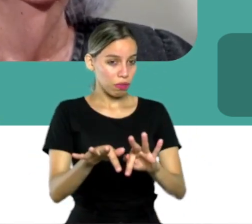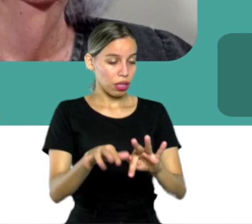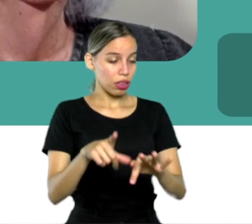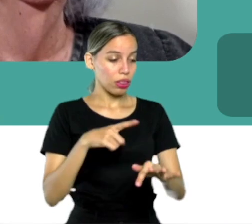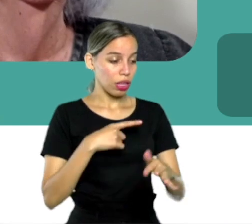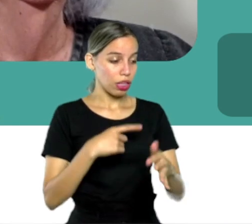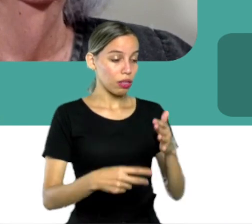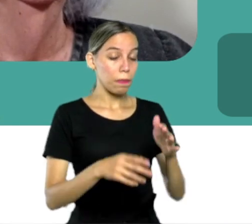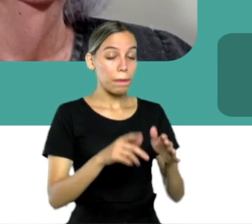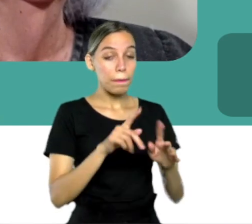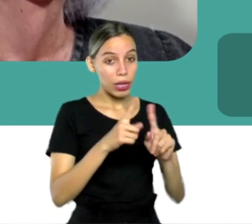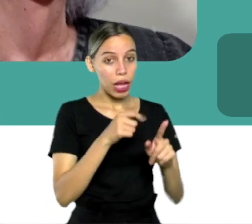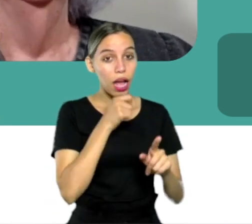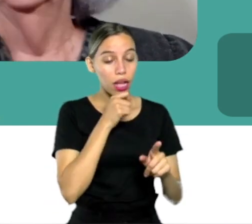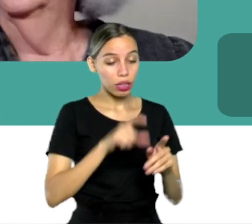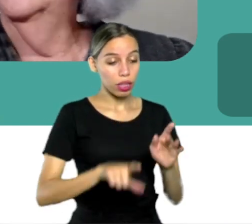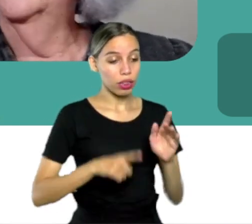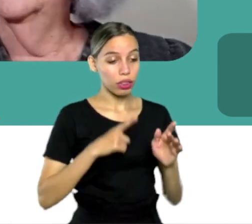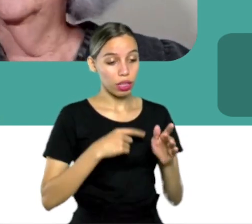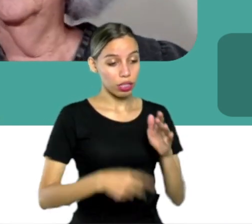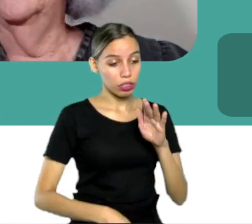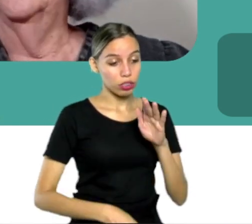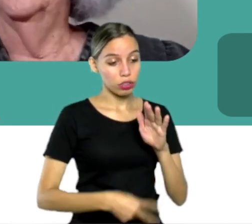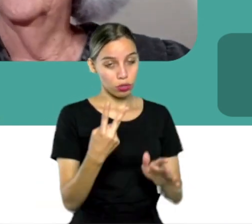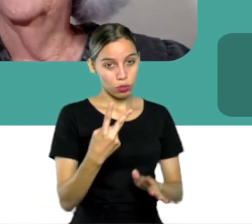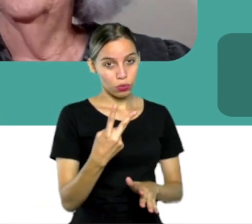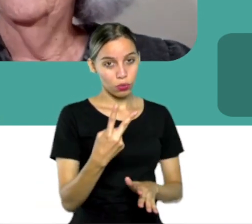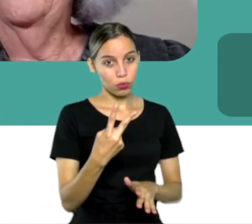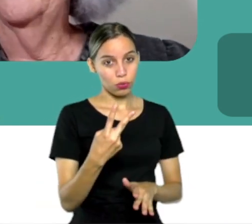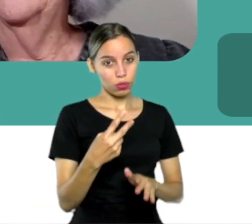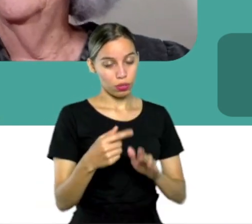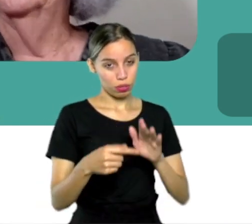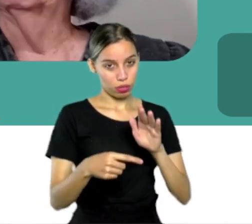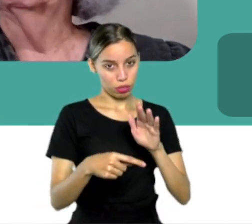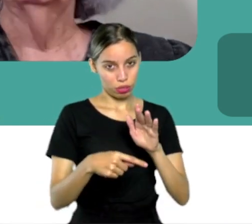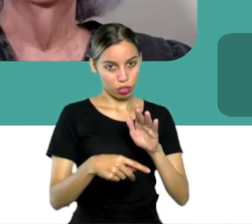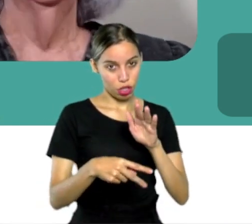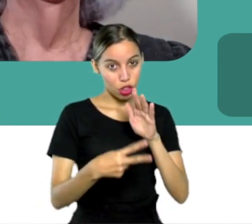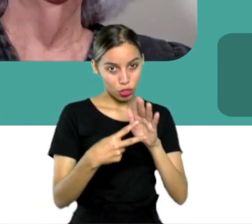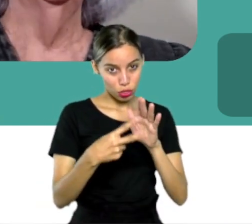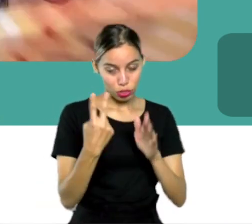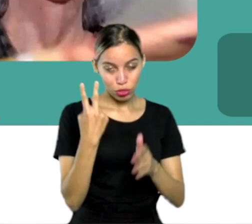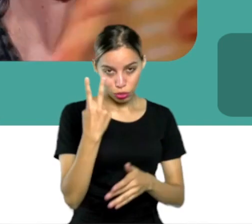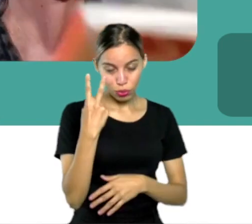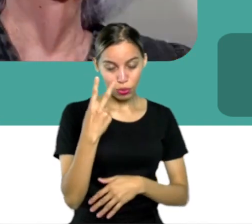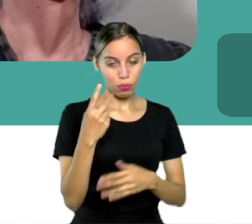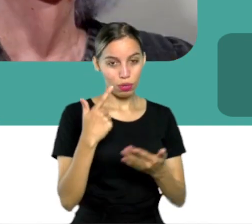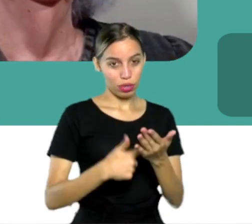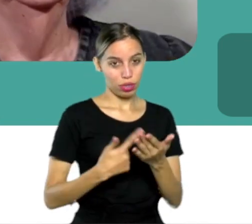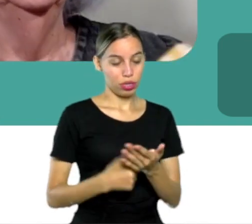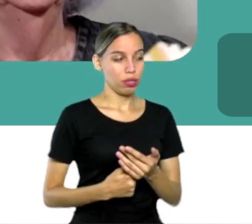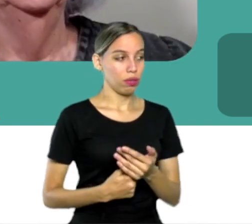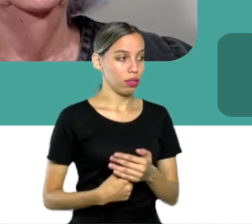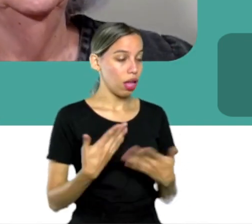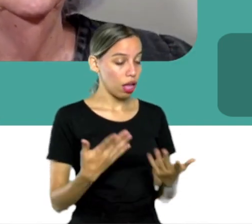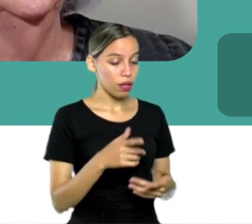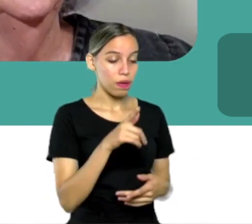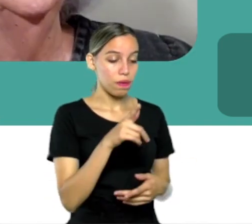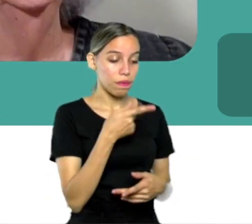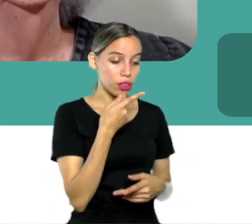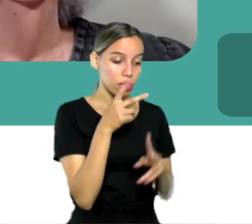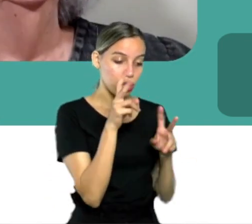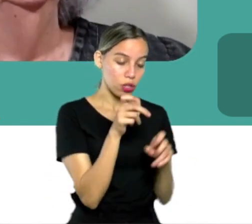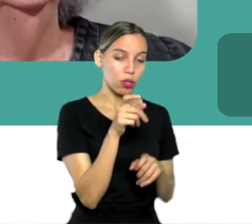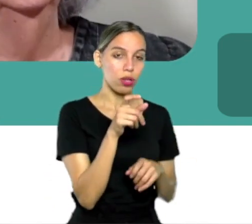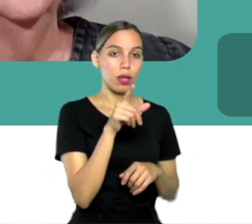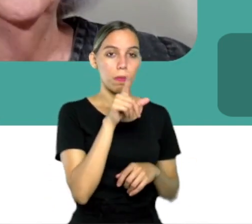Passarinho é Passarinho, que é um título, né, que já é uma poesia. E aproveitando que a Ana Elisa Ribeiro, que já esteve com a gente